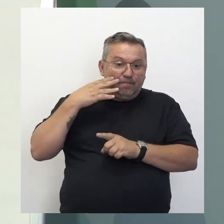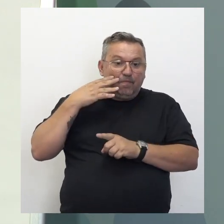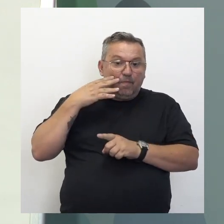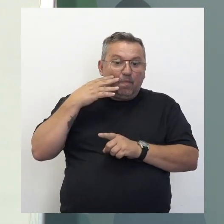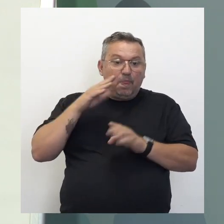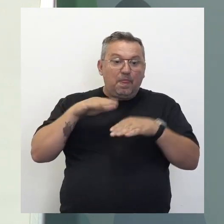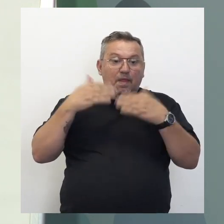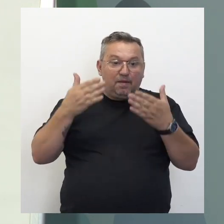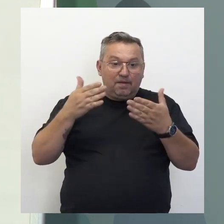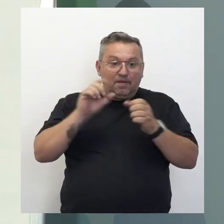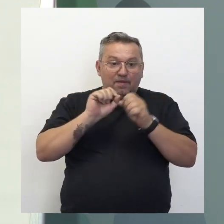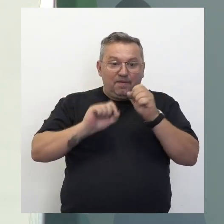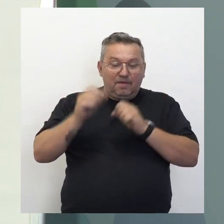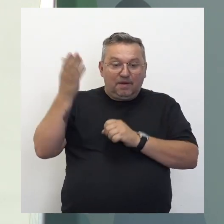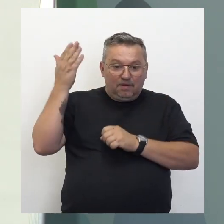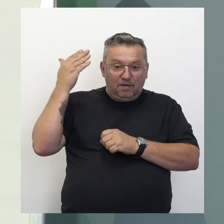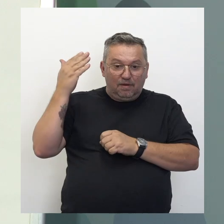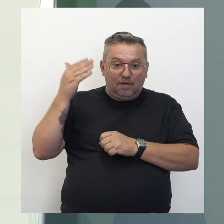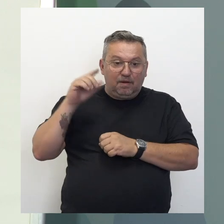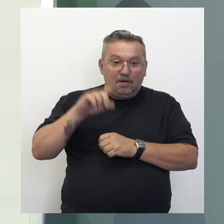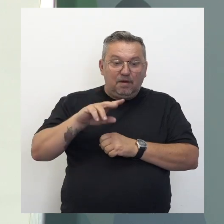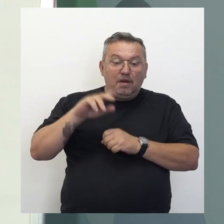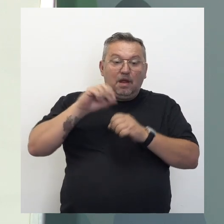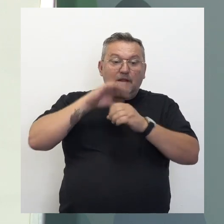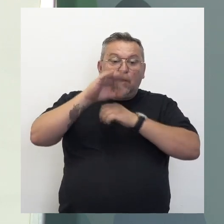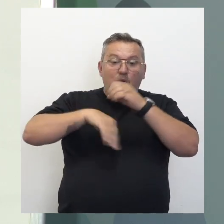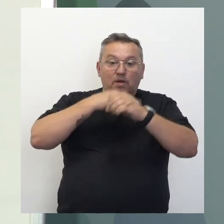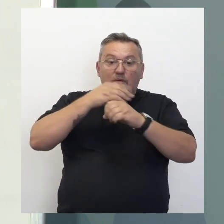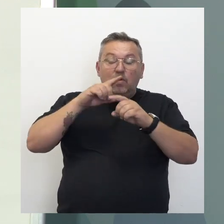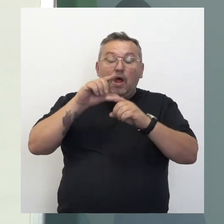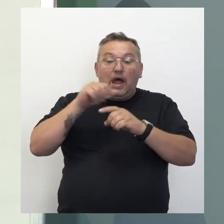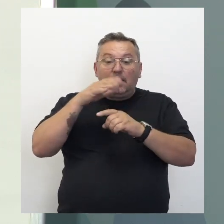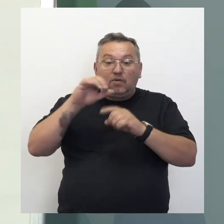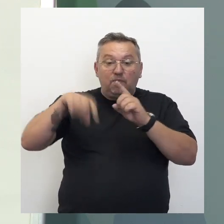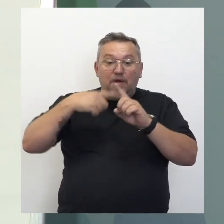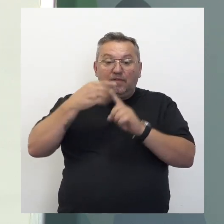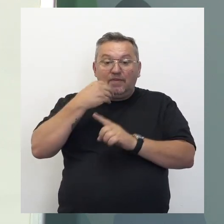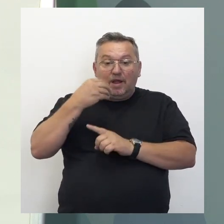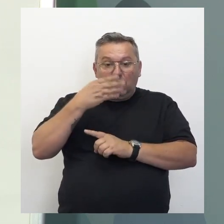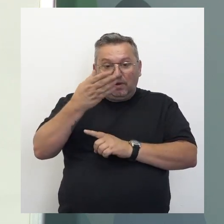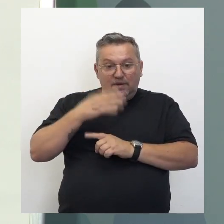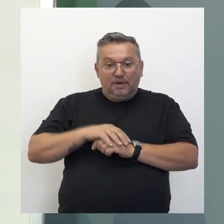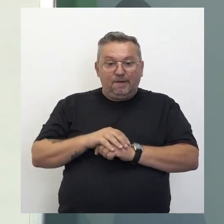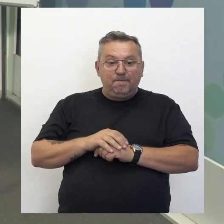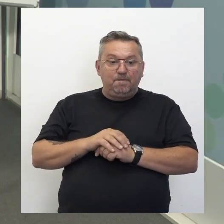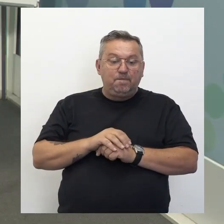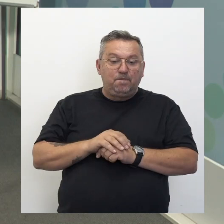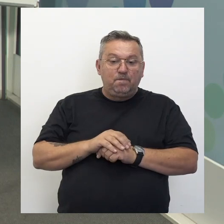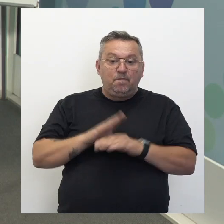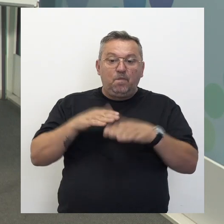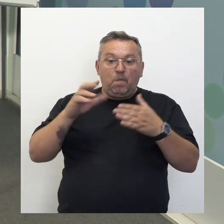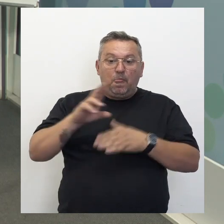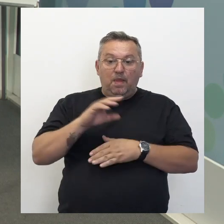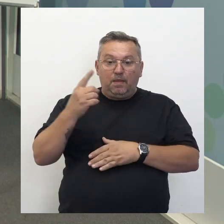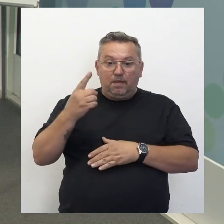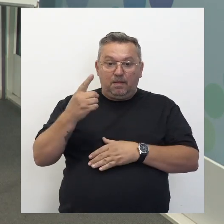Então, classificando que nem a questão anterior, esse é o ácido mais fraco que tem em relação a esses outros 3 aqui. Perfeito? Então, quem respondeu